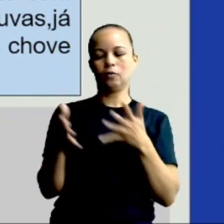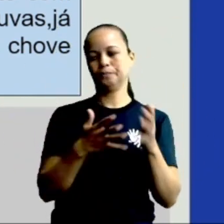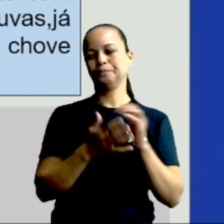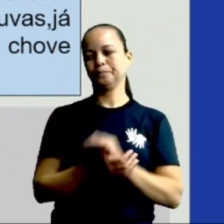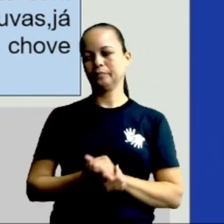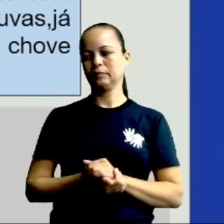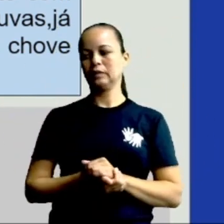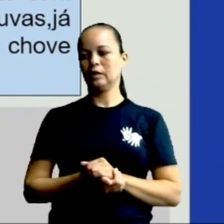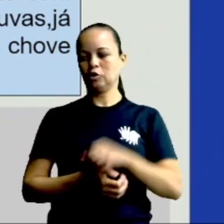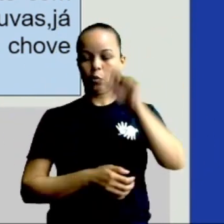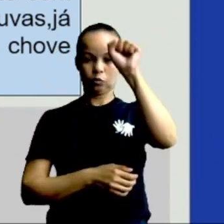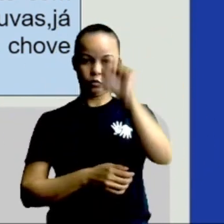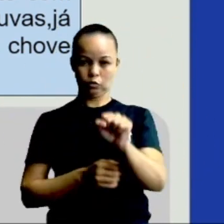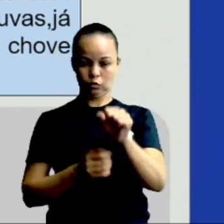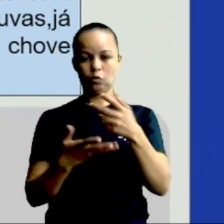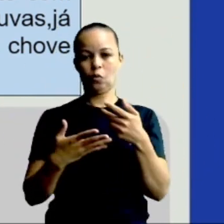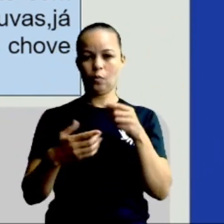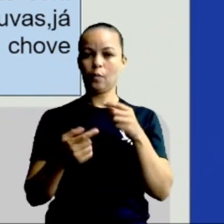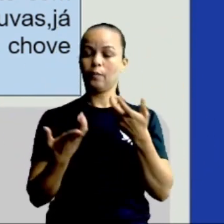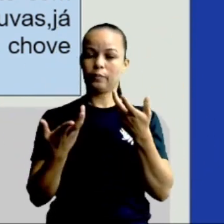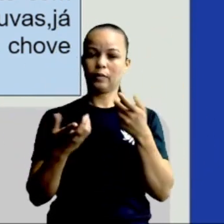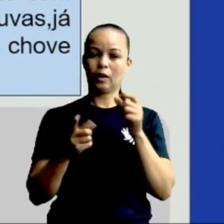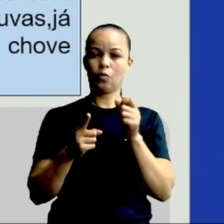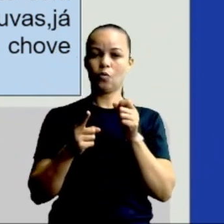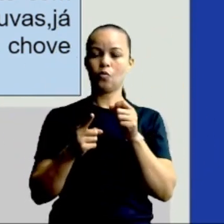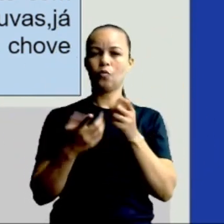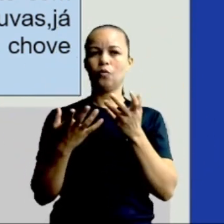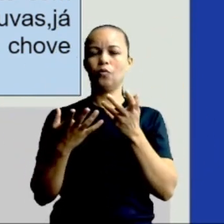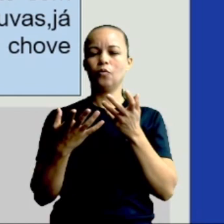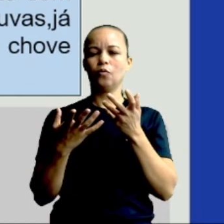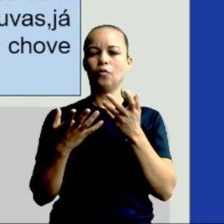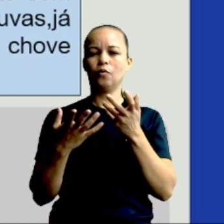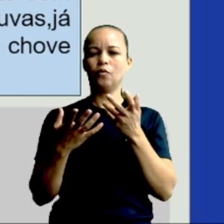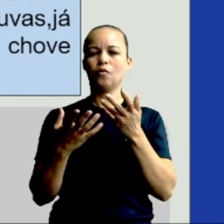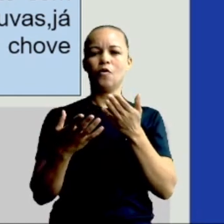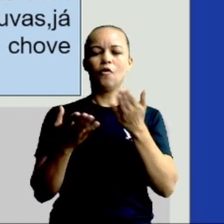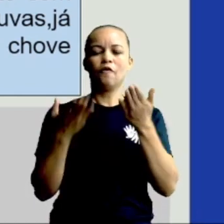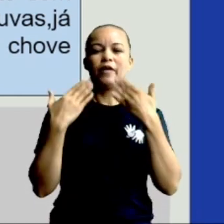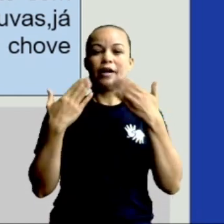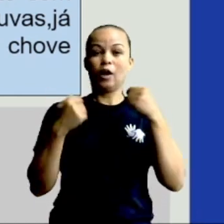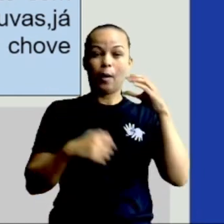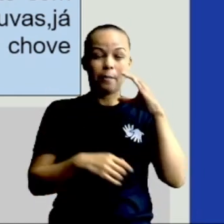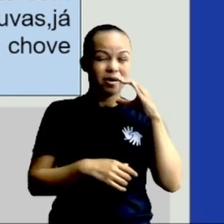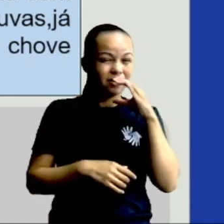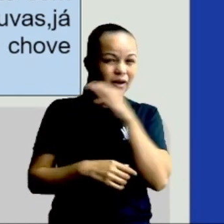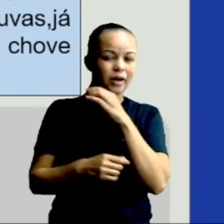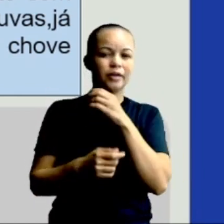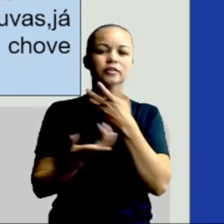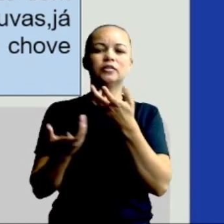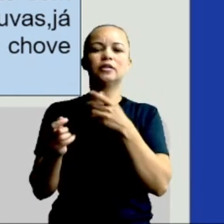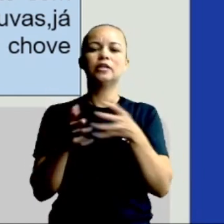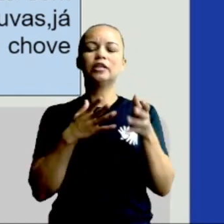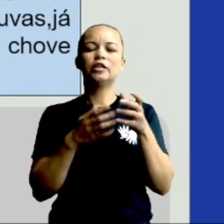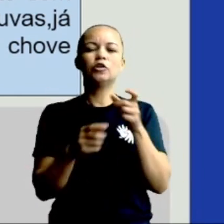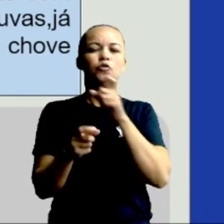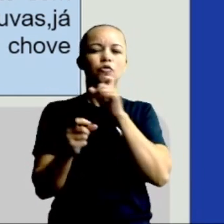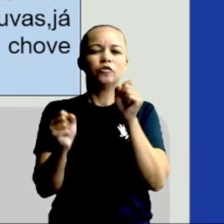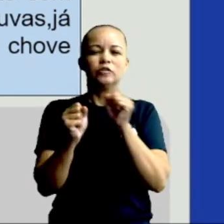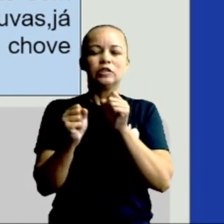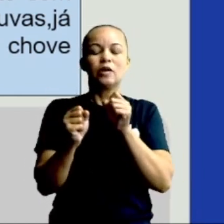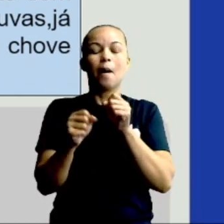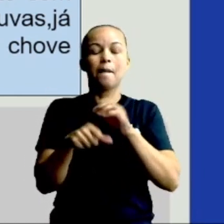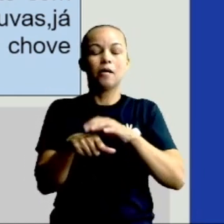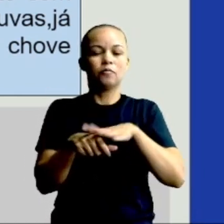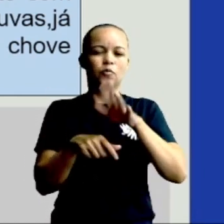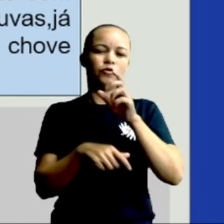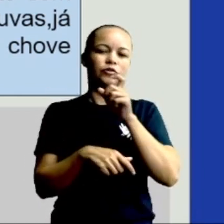estações são bem definidas, ou seja, o verão é bem quente, com muitas chuvas, e o inverno a temperatura diminuiu, fica muito